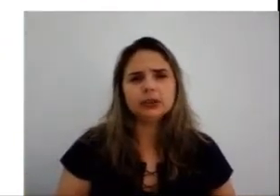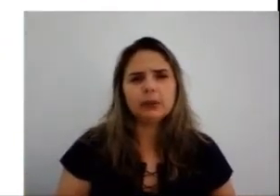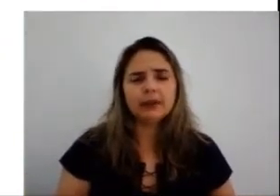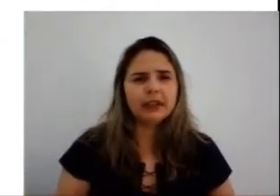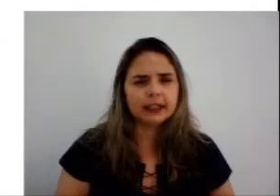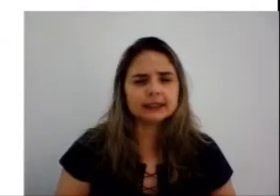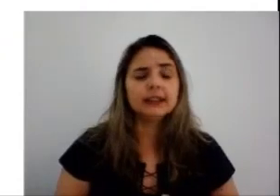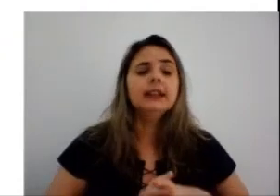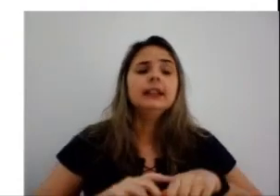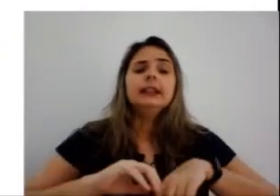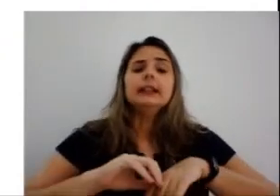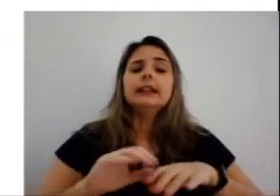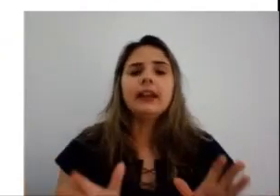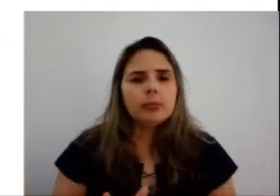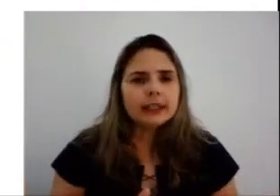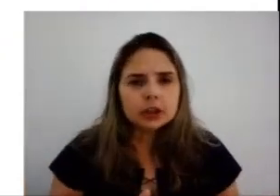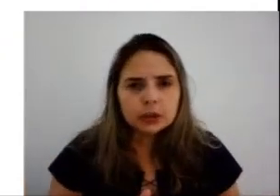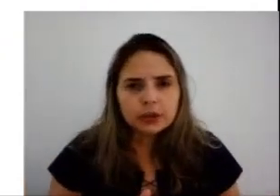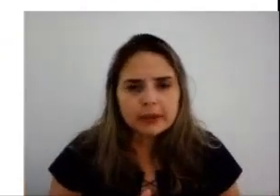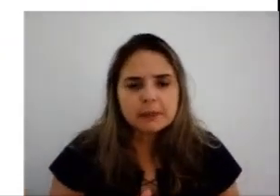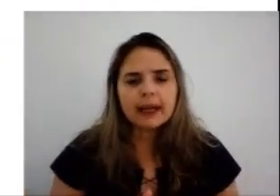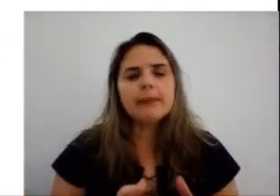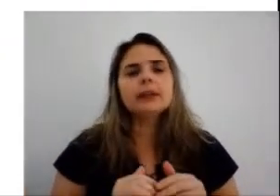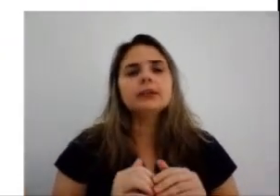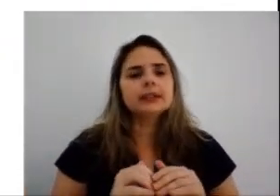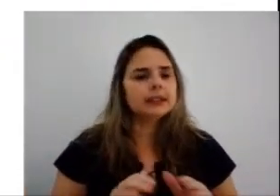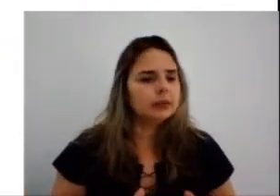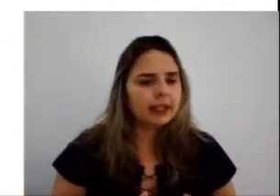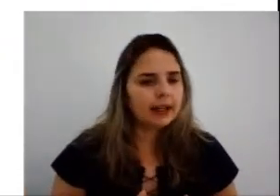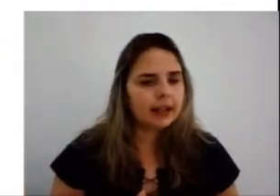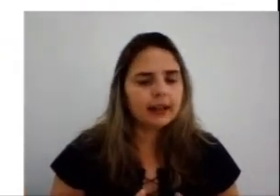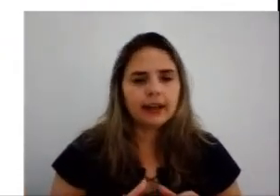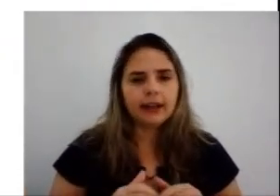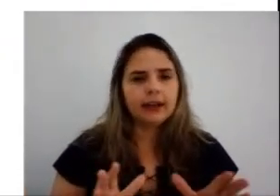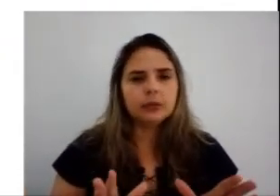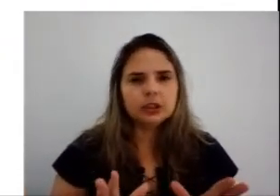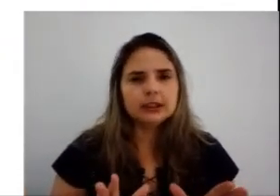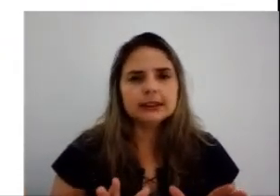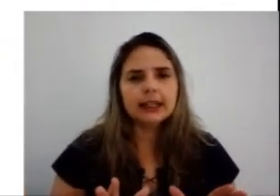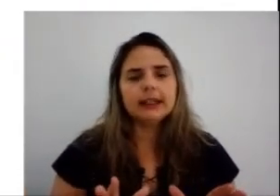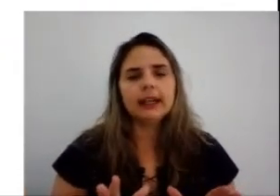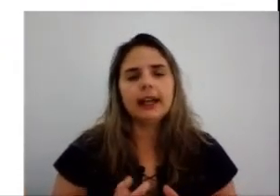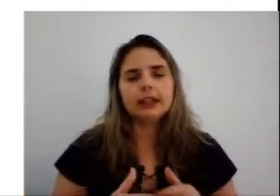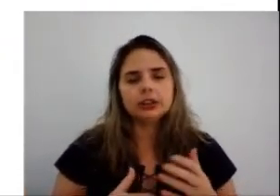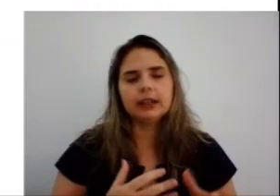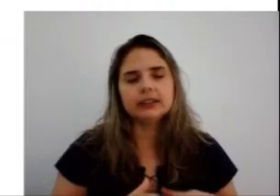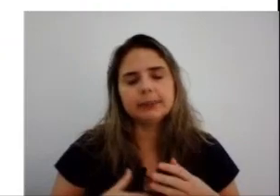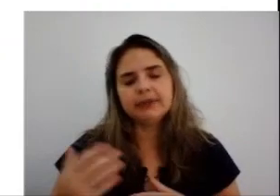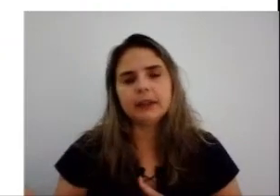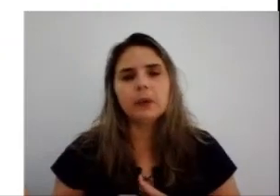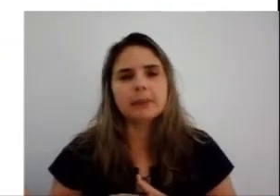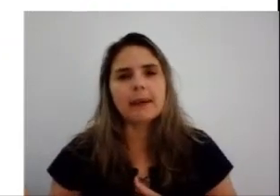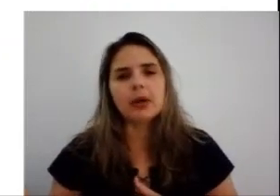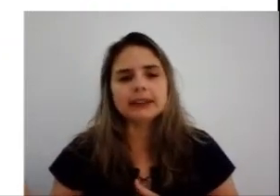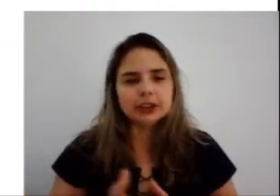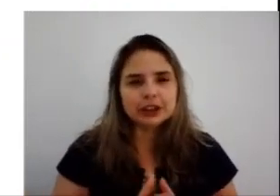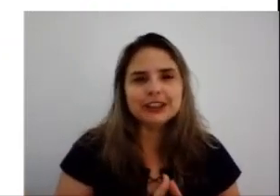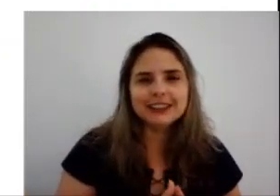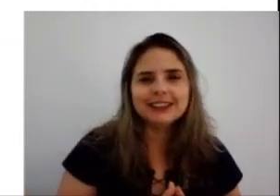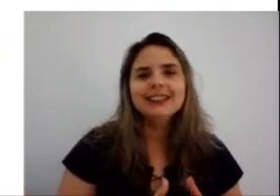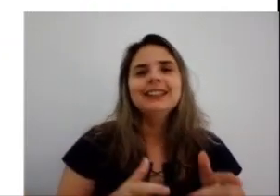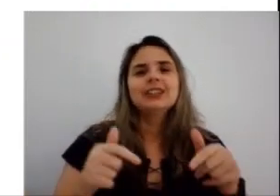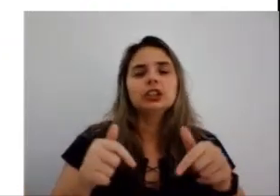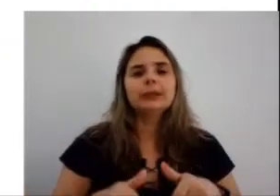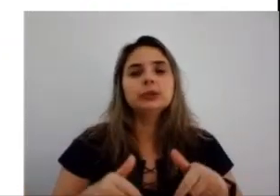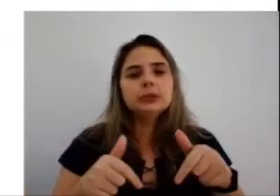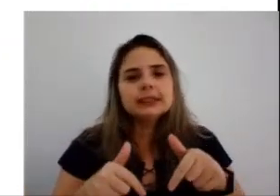no e-mail da sua preferência. Nenhuma das duas formas de pagamento, você não quer utilizar a internet, né? Você prefere comprar a moda